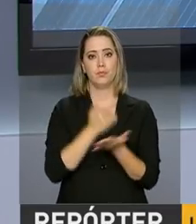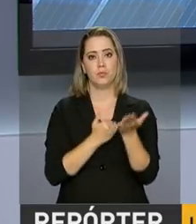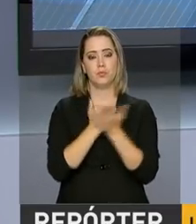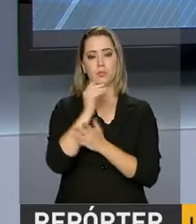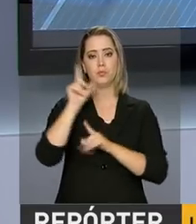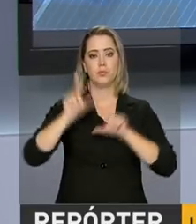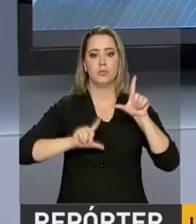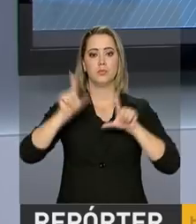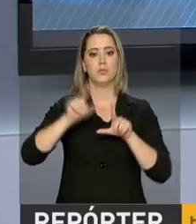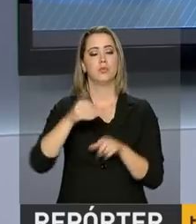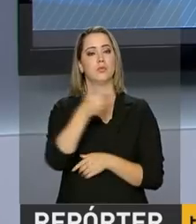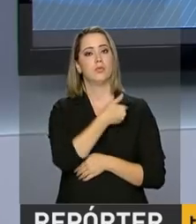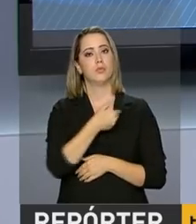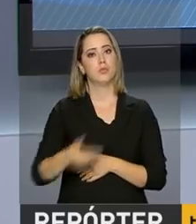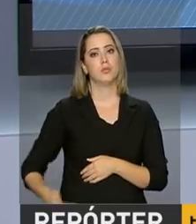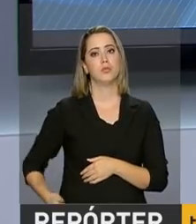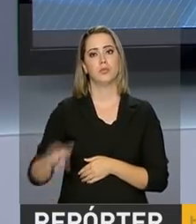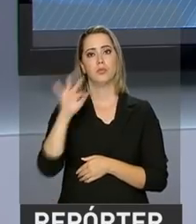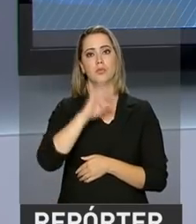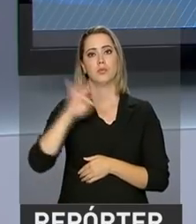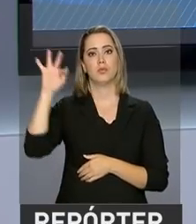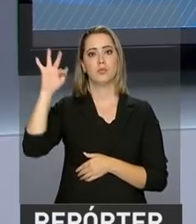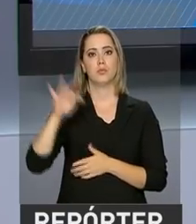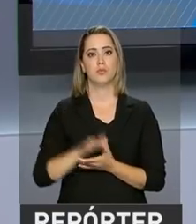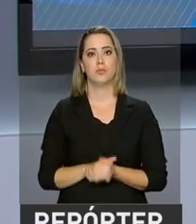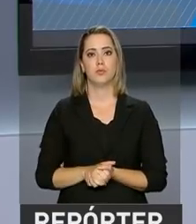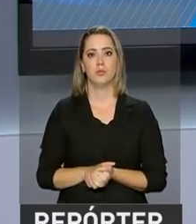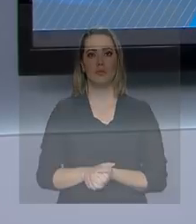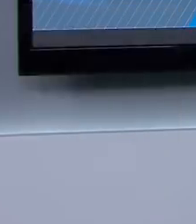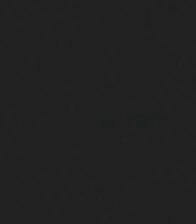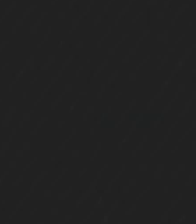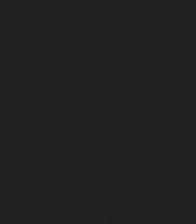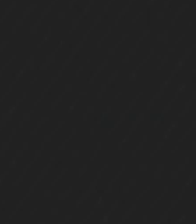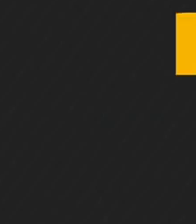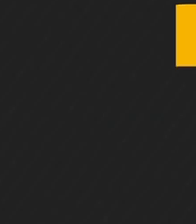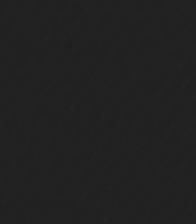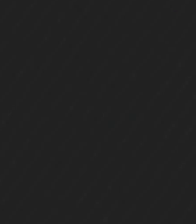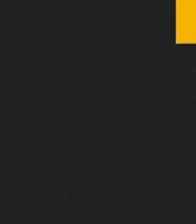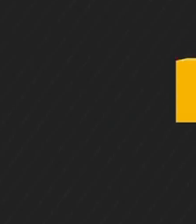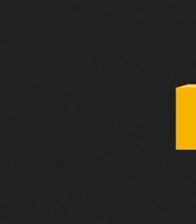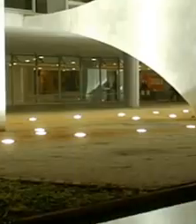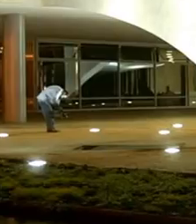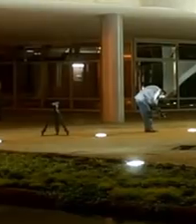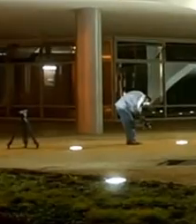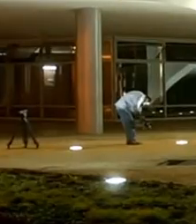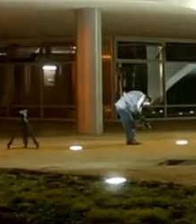Continue com a gente aqui na NBR, a TV do Governo Federal.